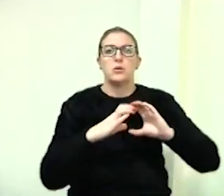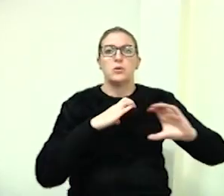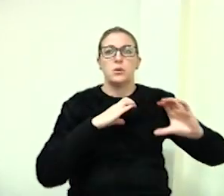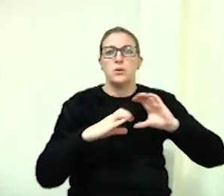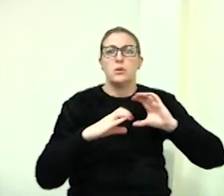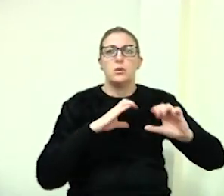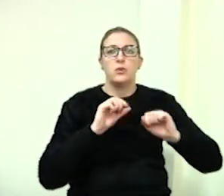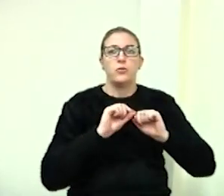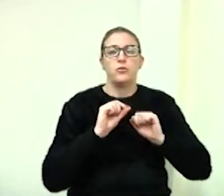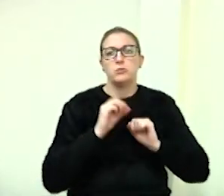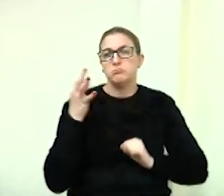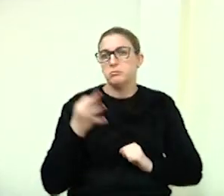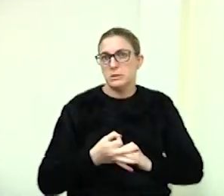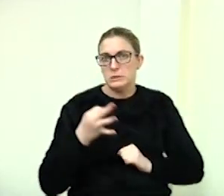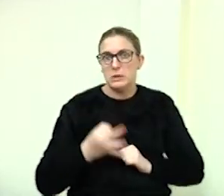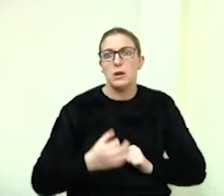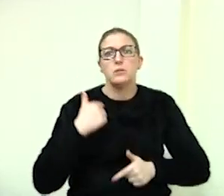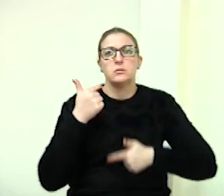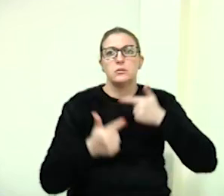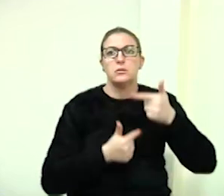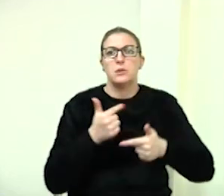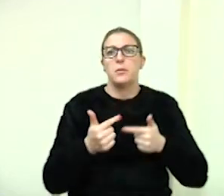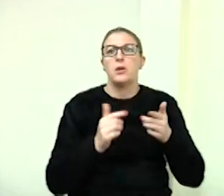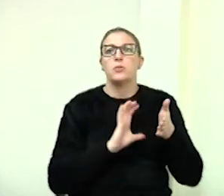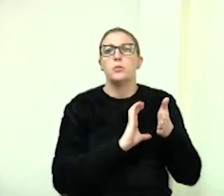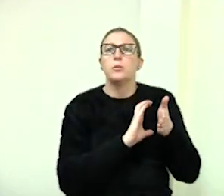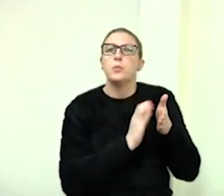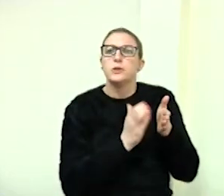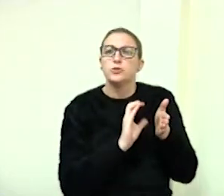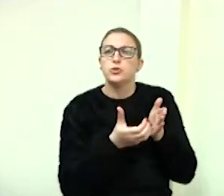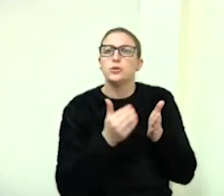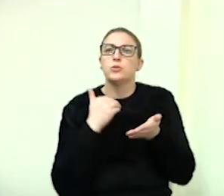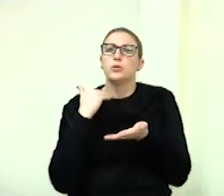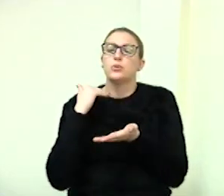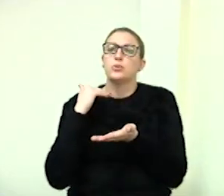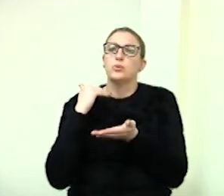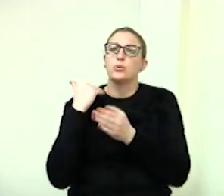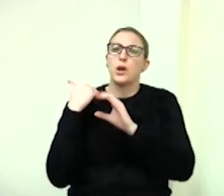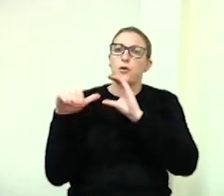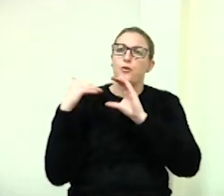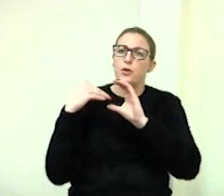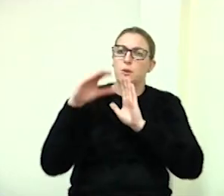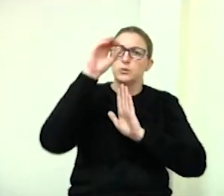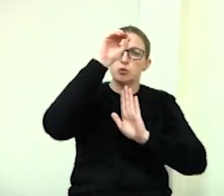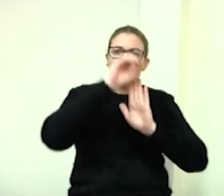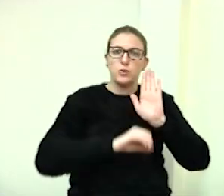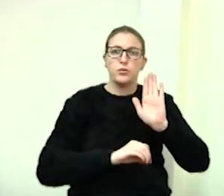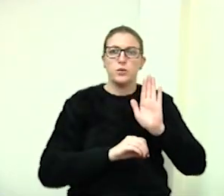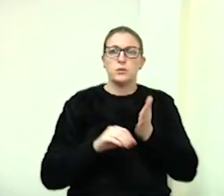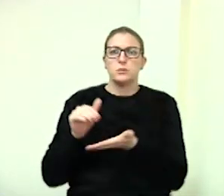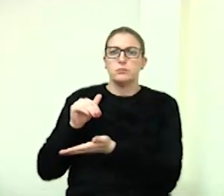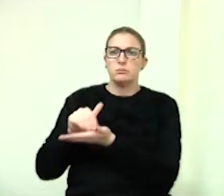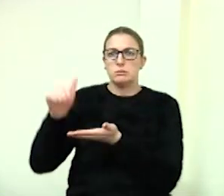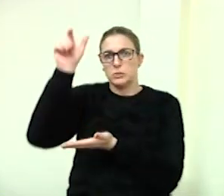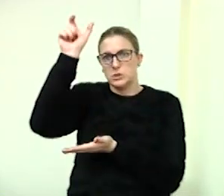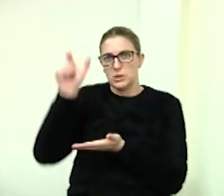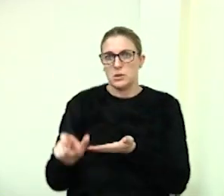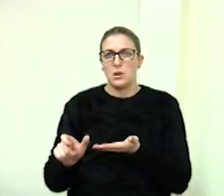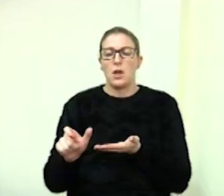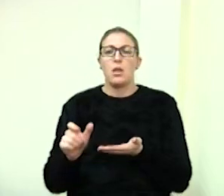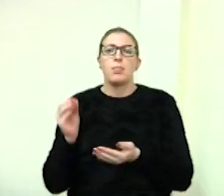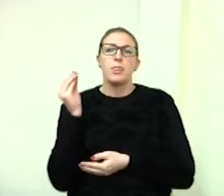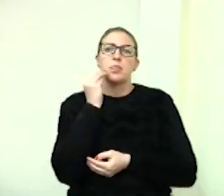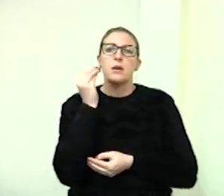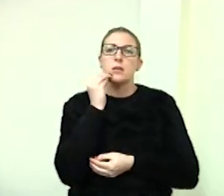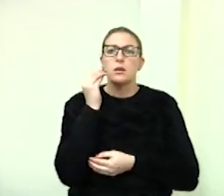Então, só acrescentar também que, através da bancada, enviamos um ofício para o secretário, estamos postulando uma agenda para tentar conversar pessoalmente,